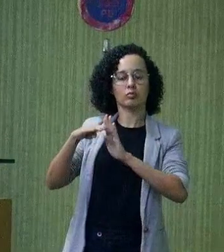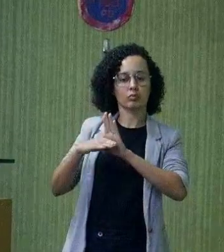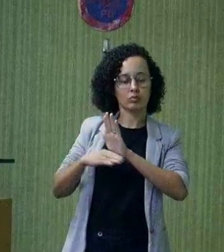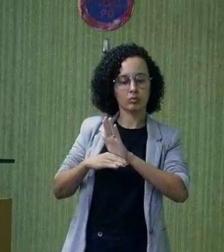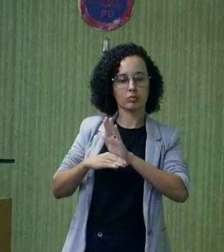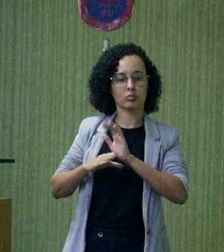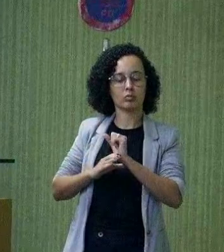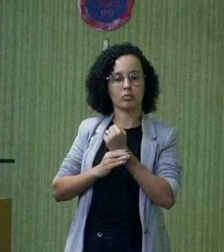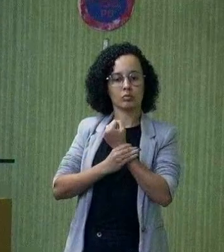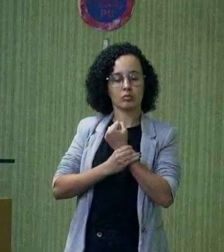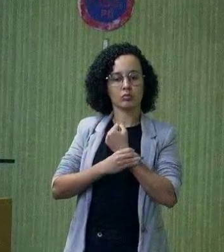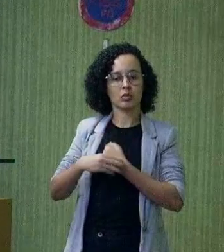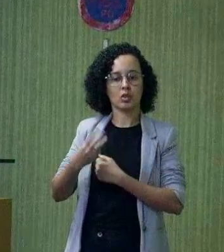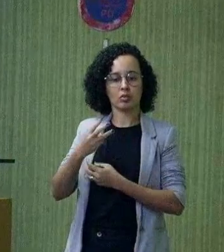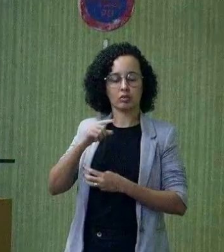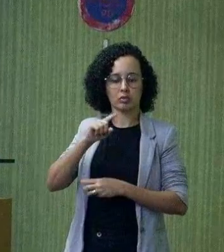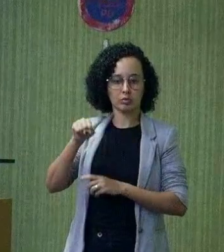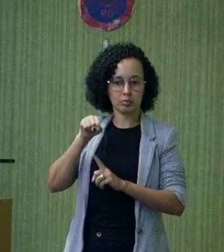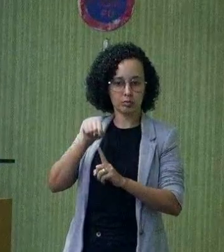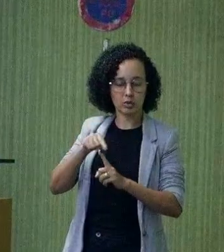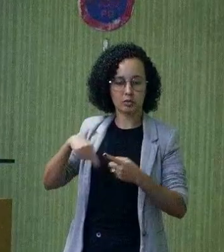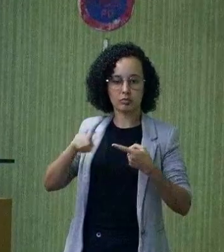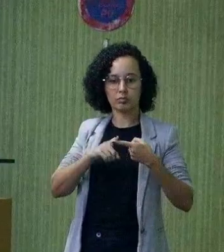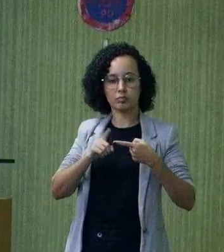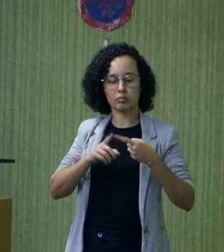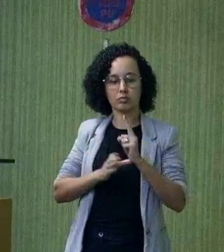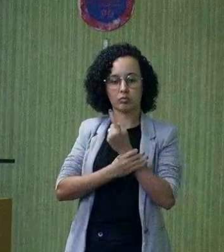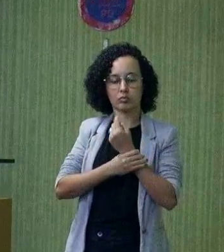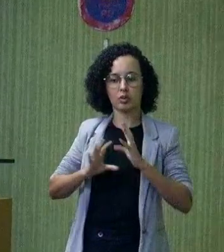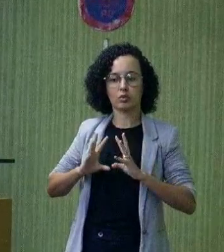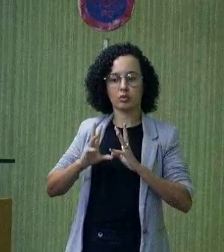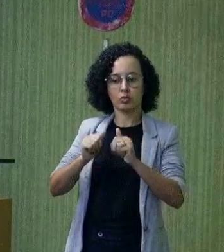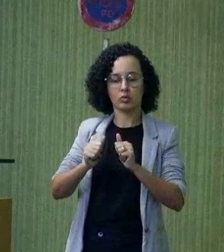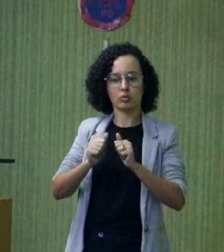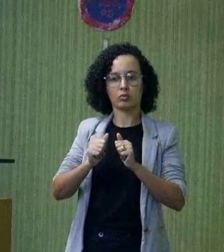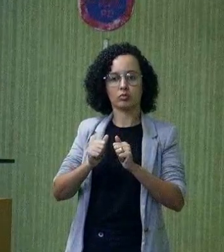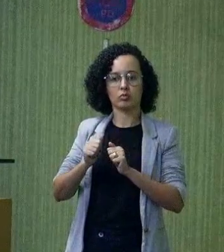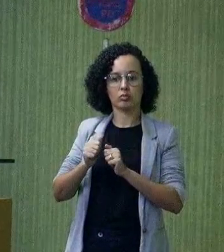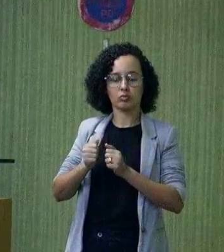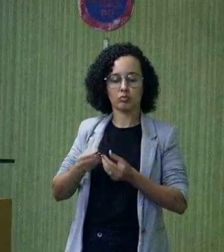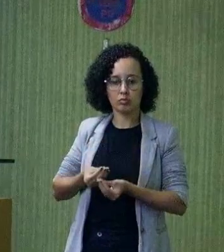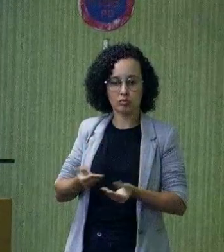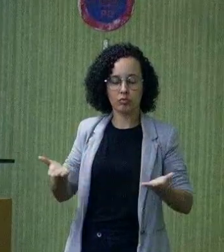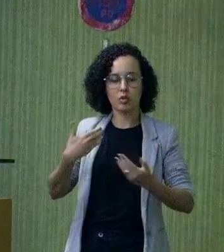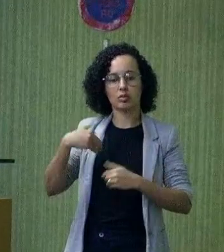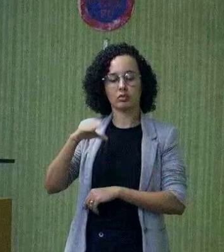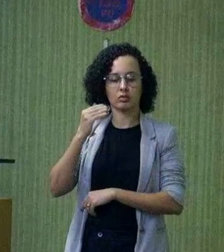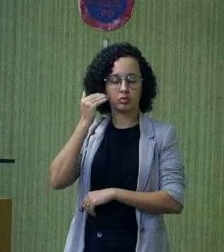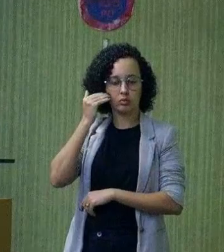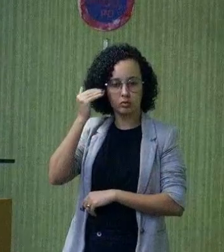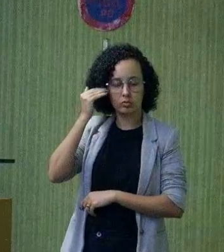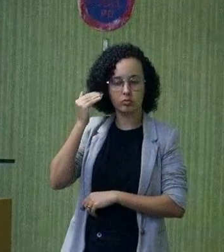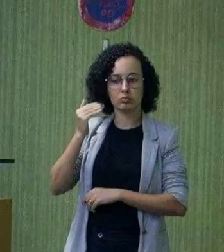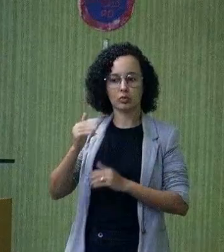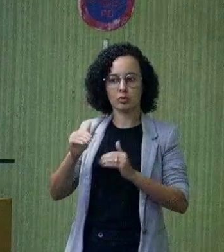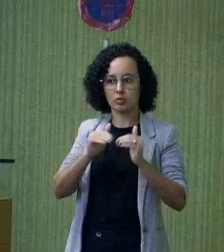garantir são três metas a primeira é garantir que toda a oferta de graduação atenda padrões nacionais de qualidade